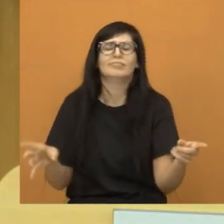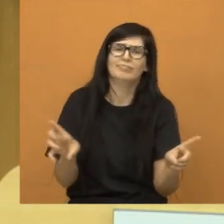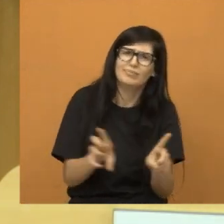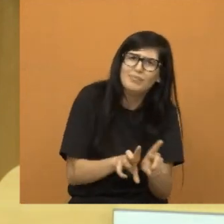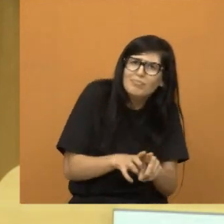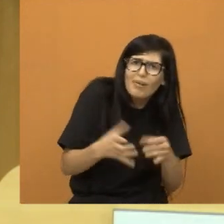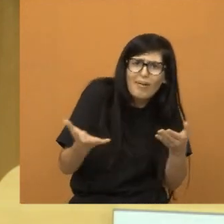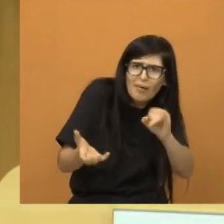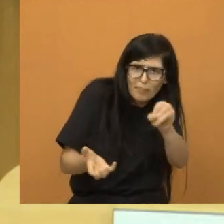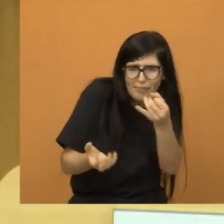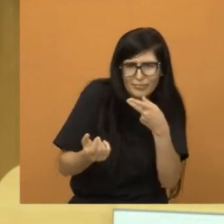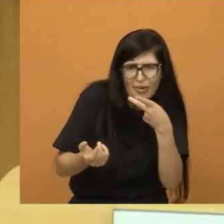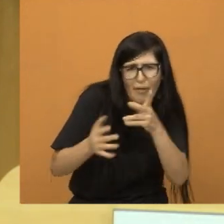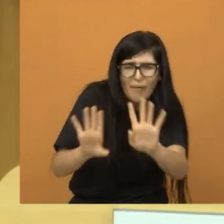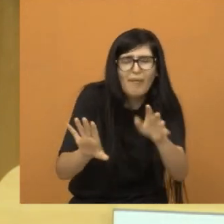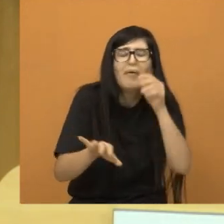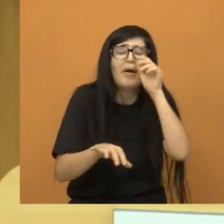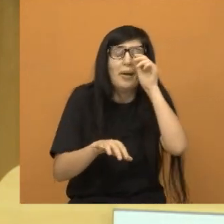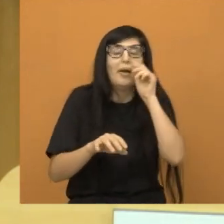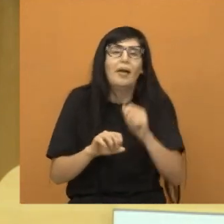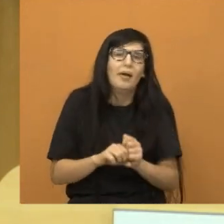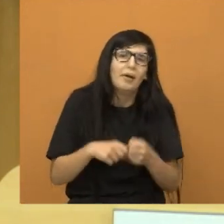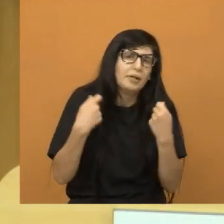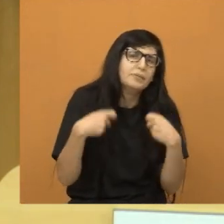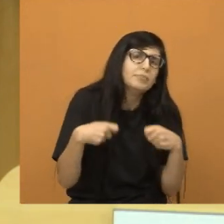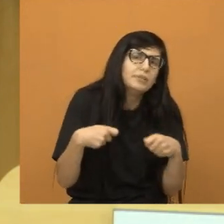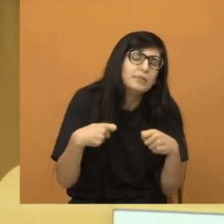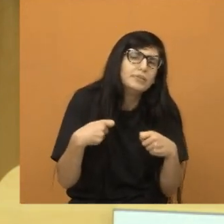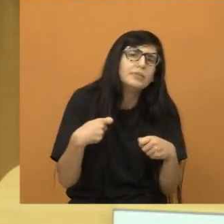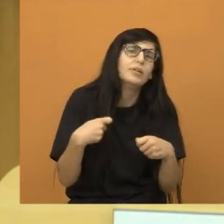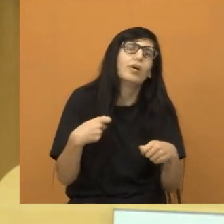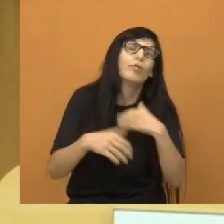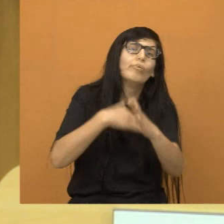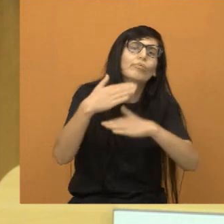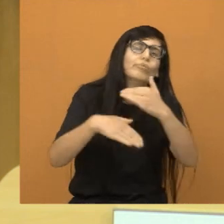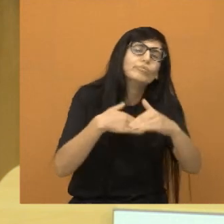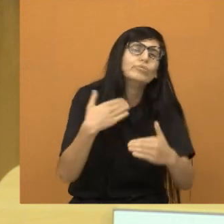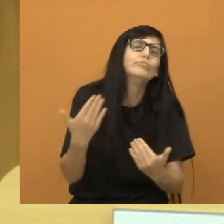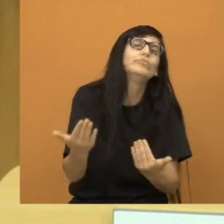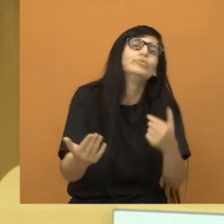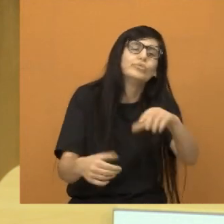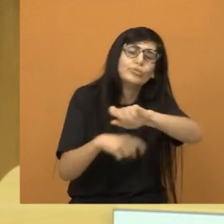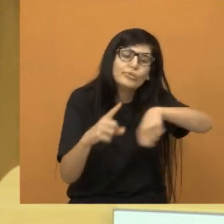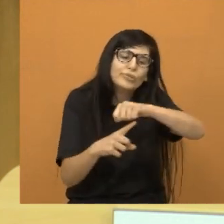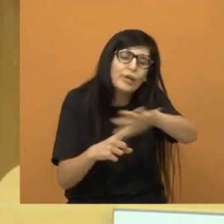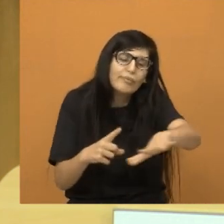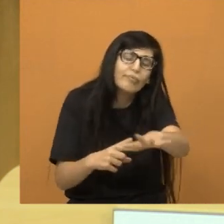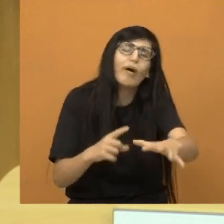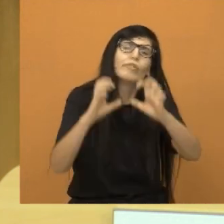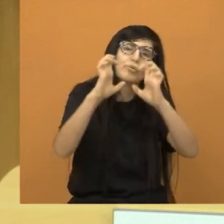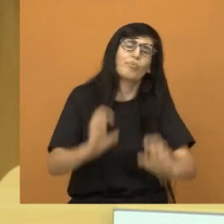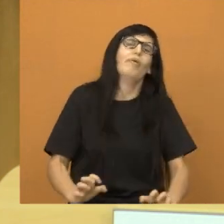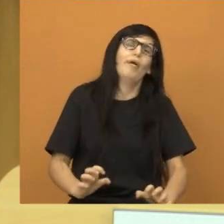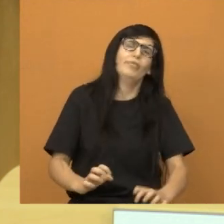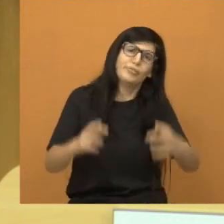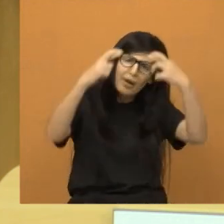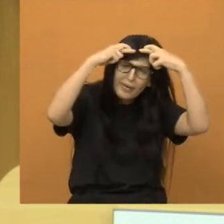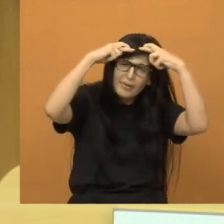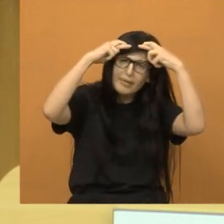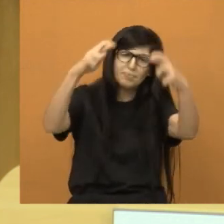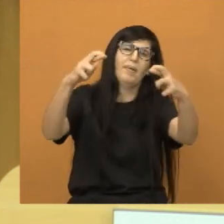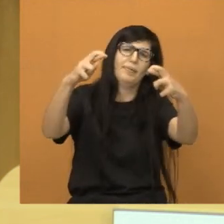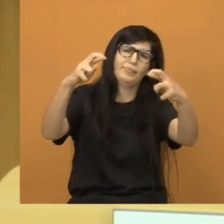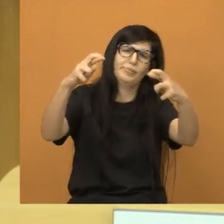tipo de violência como meio para que a gente possa construir uma sociedade mais justa, uma sociedade mais equilibrada.